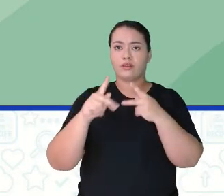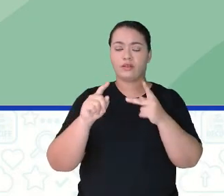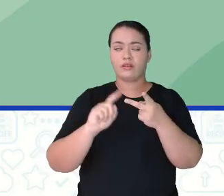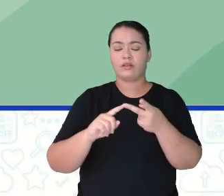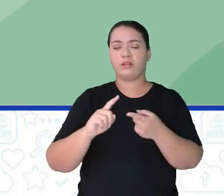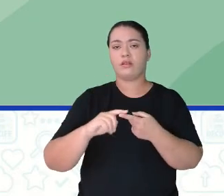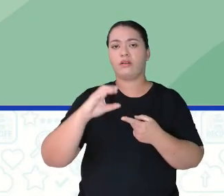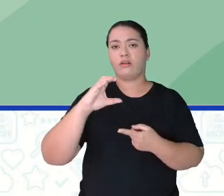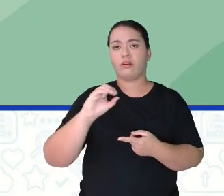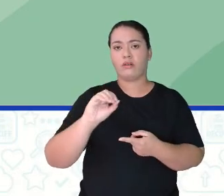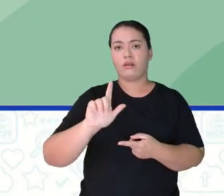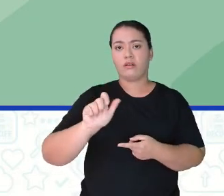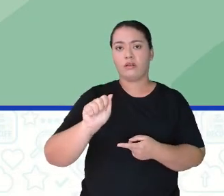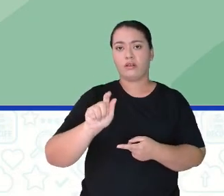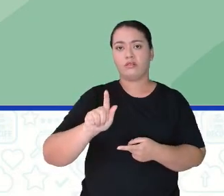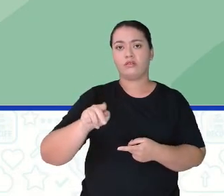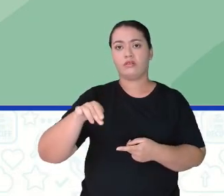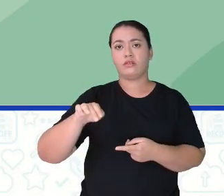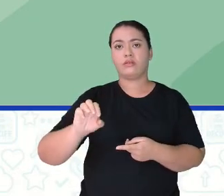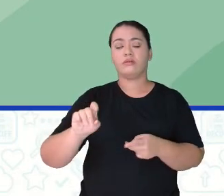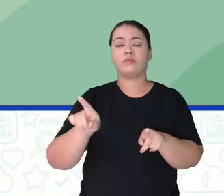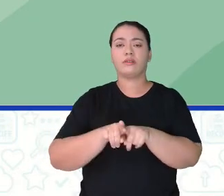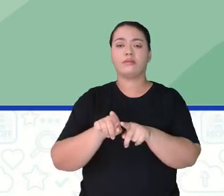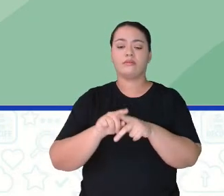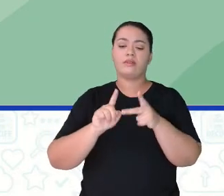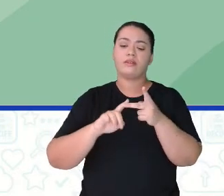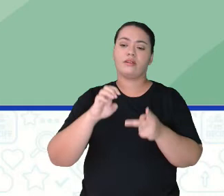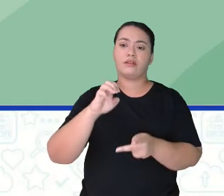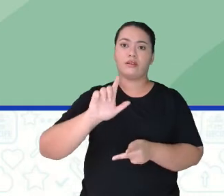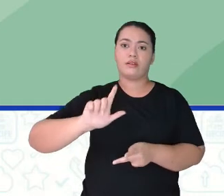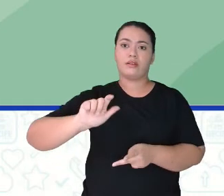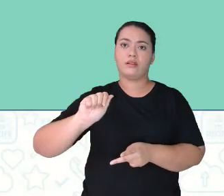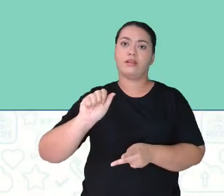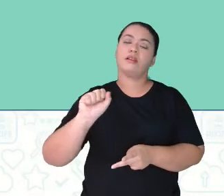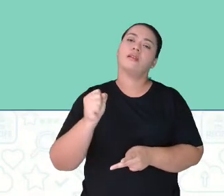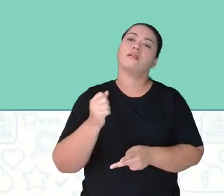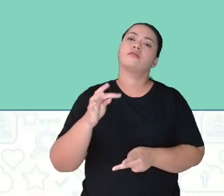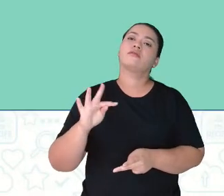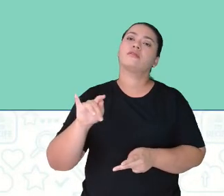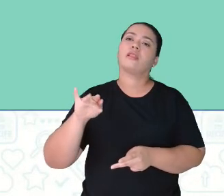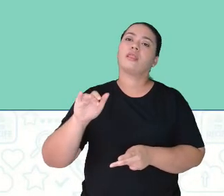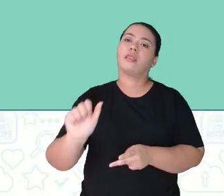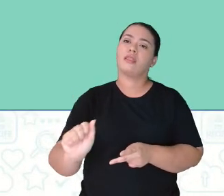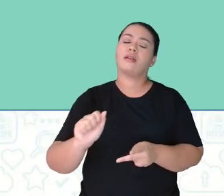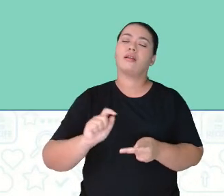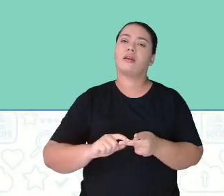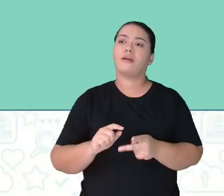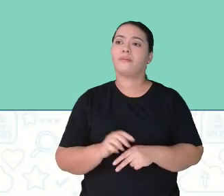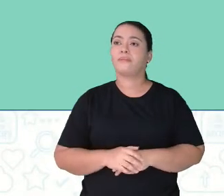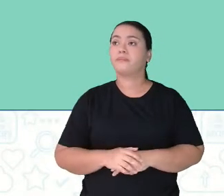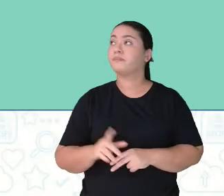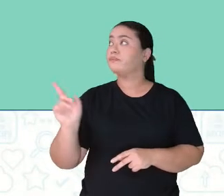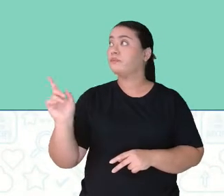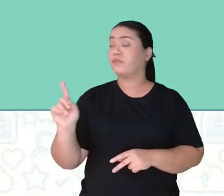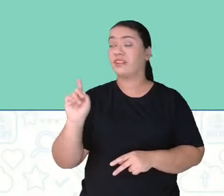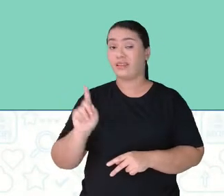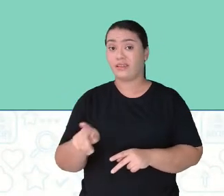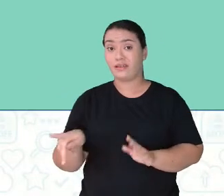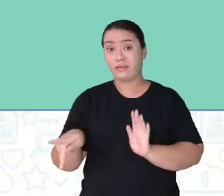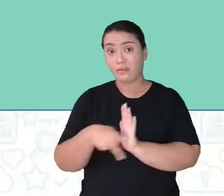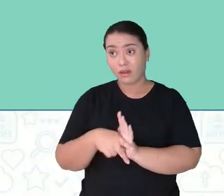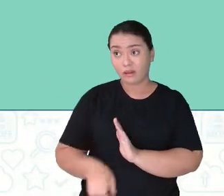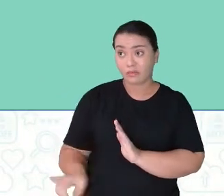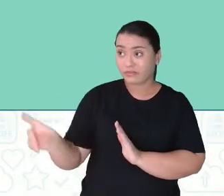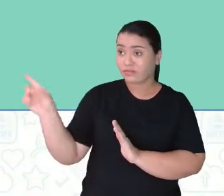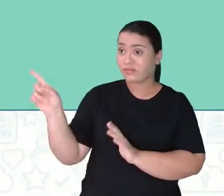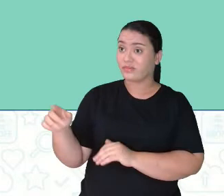e elastina. Observem aí as funções principais desse tecido. E o tecido conjuntivo,